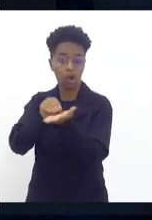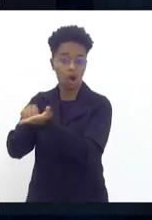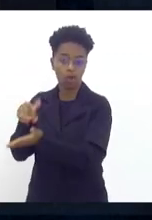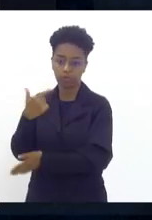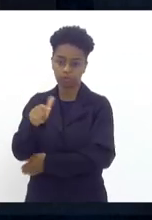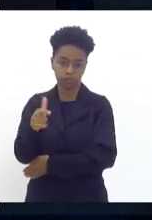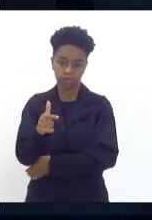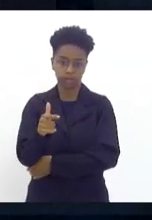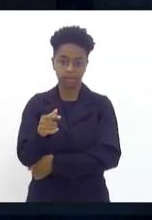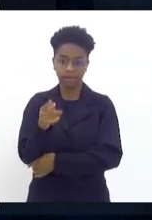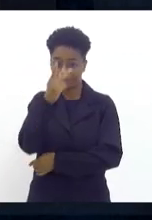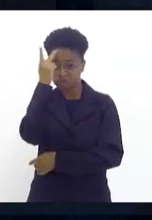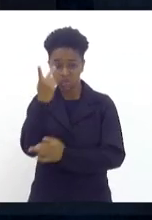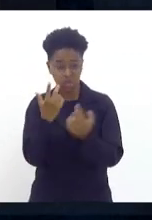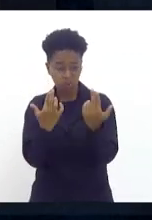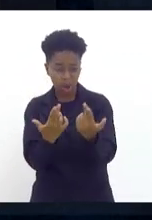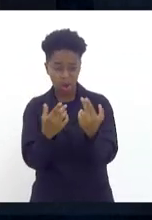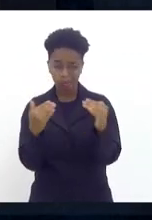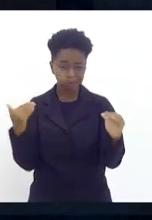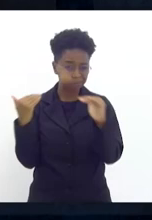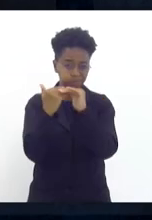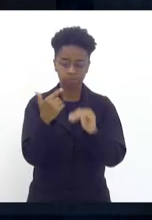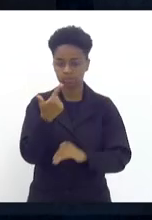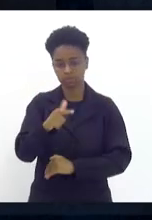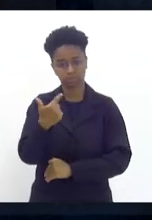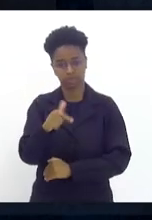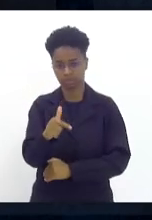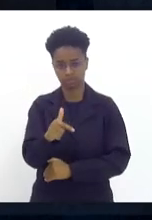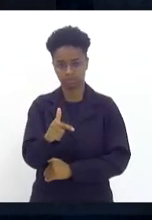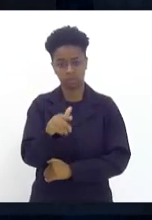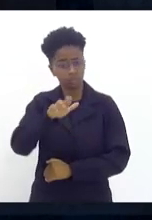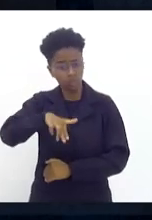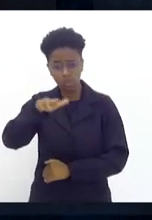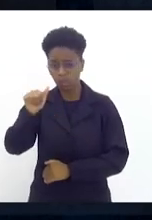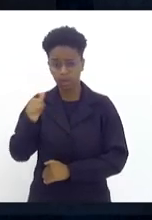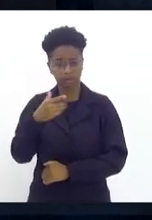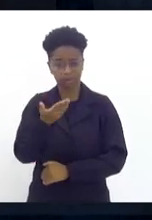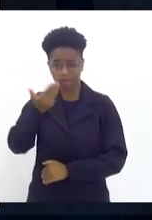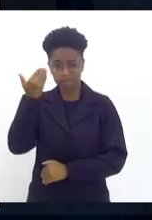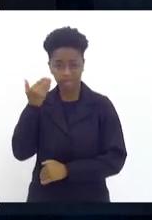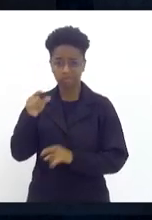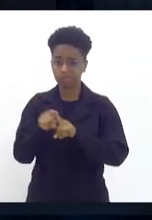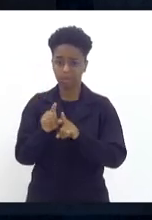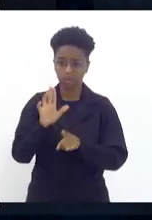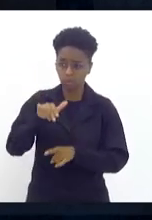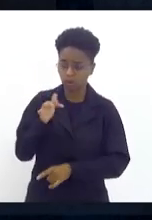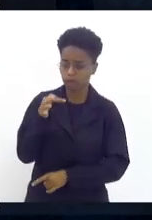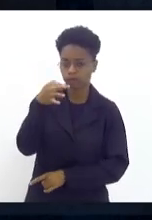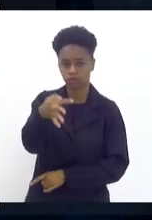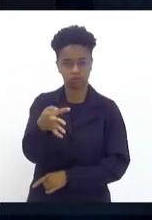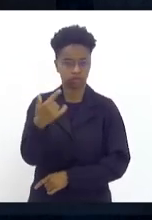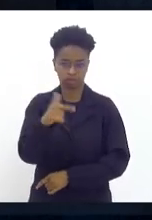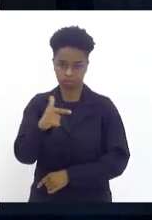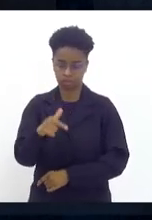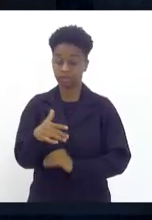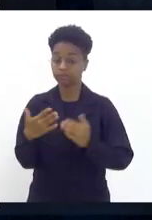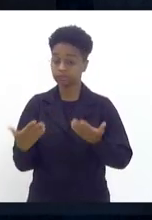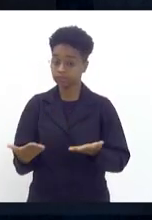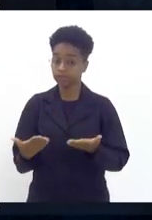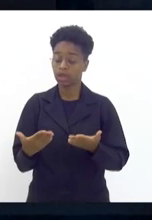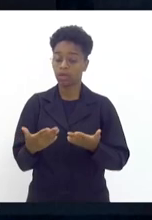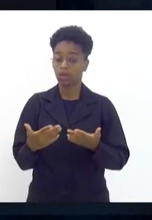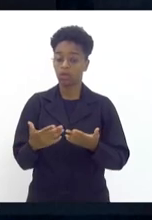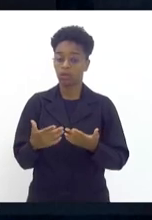uma pessoa igual à outra nesse mundo, e nunca existiu, nem nunca existirá. Então, a tarefa